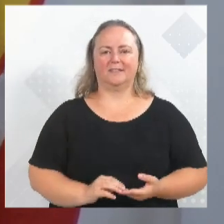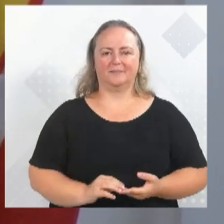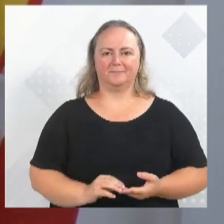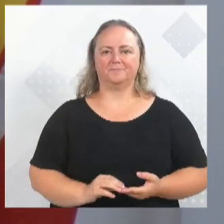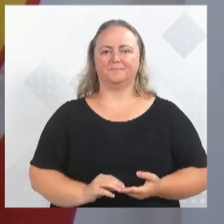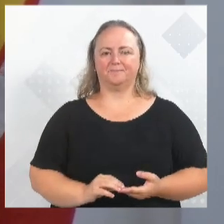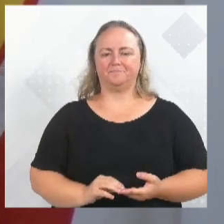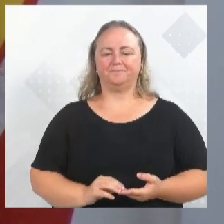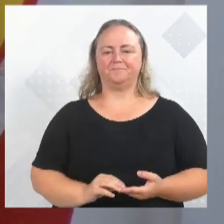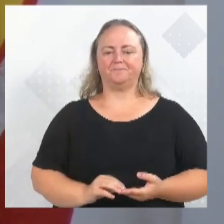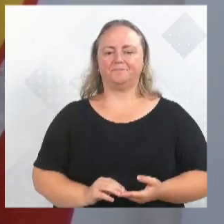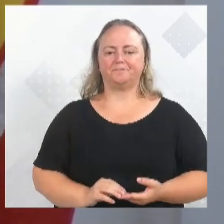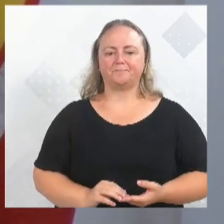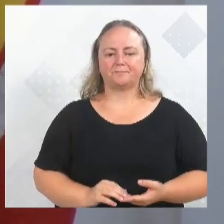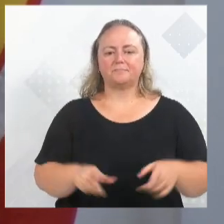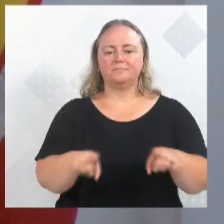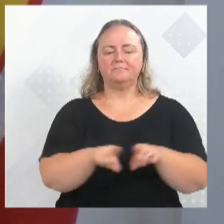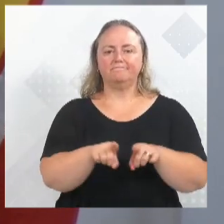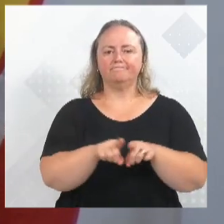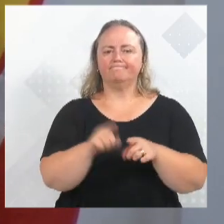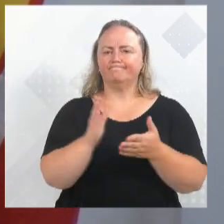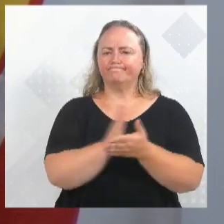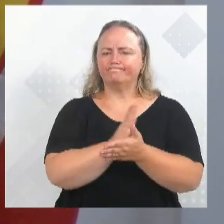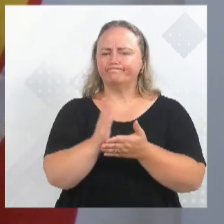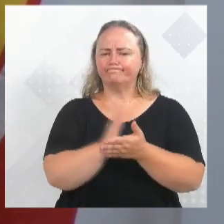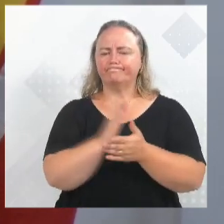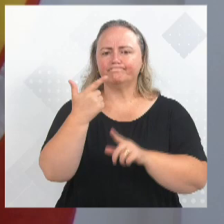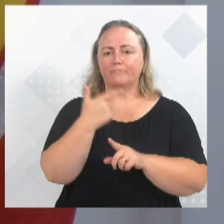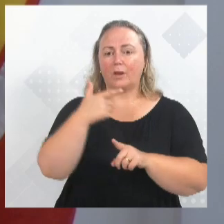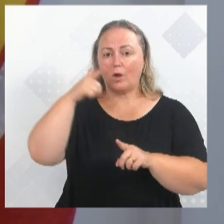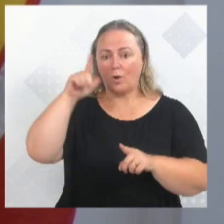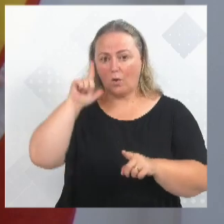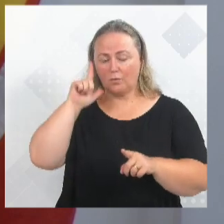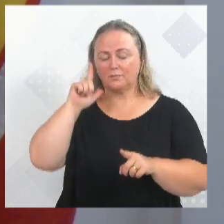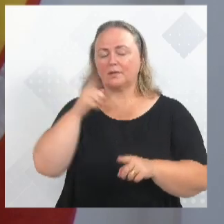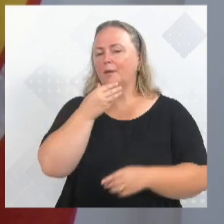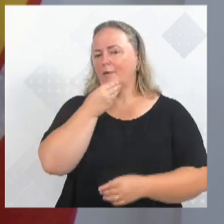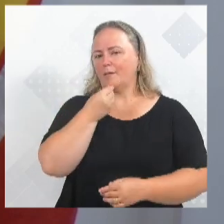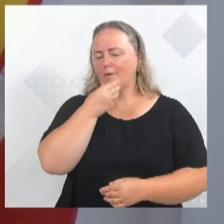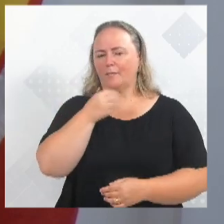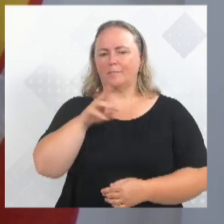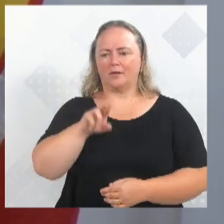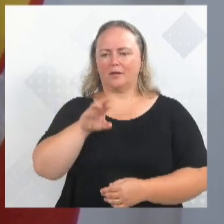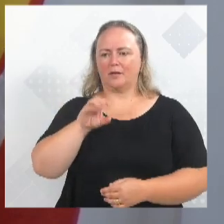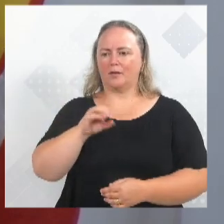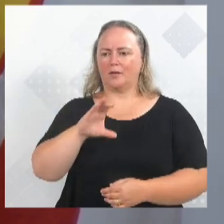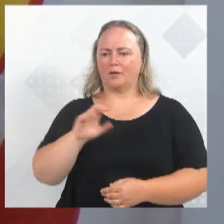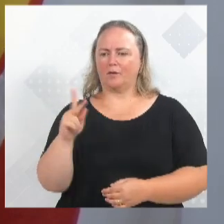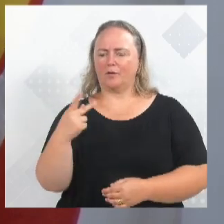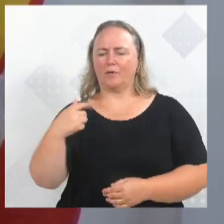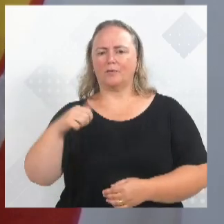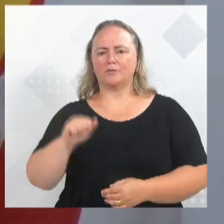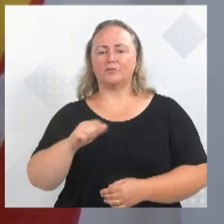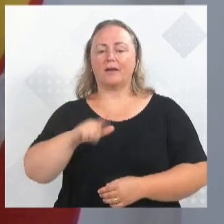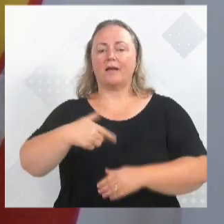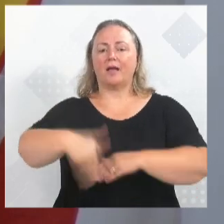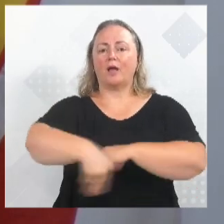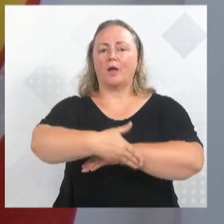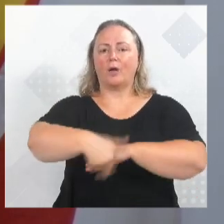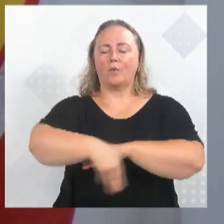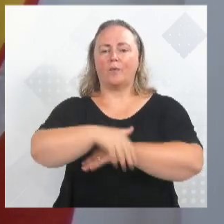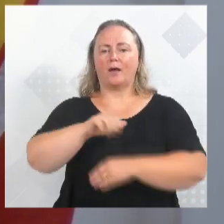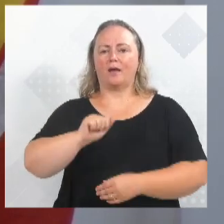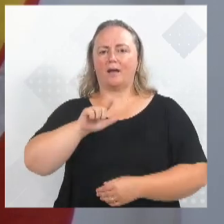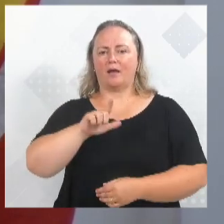algumas demandas colocadas ali ontem pelo seu Rocha com relação à Rua Altamira que será sim